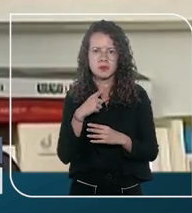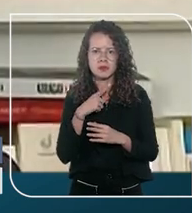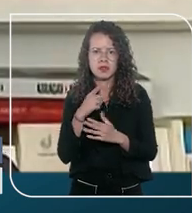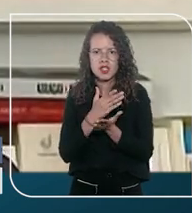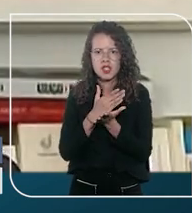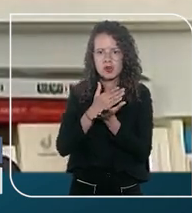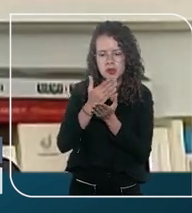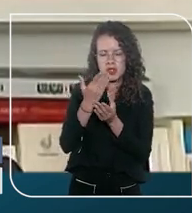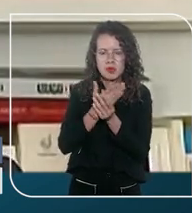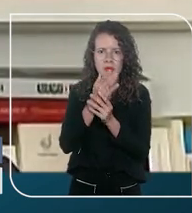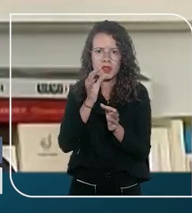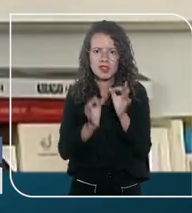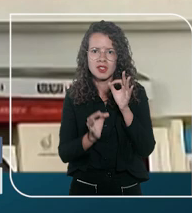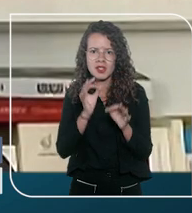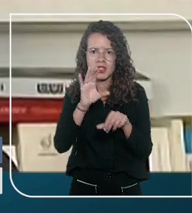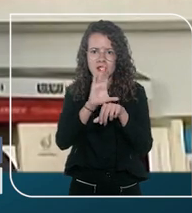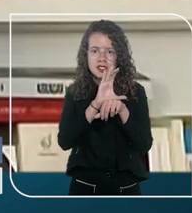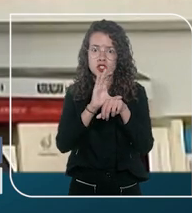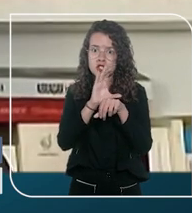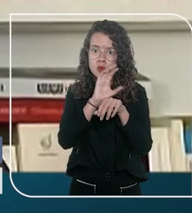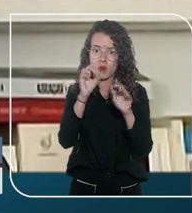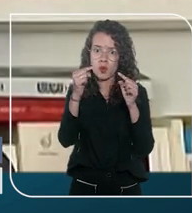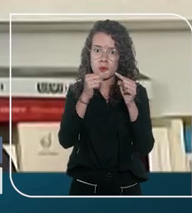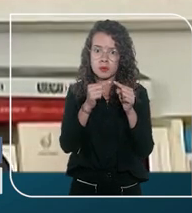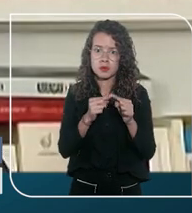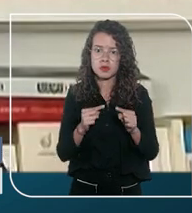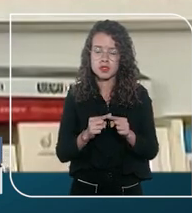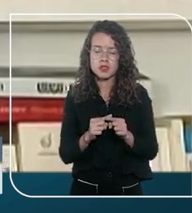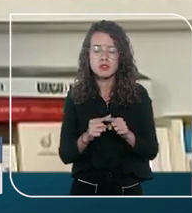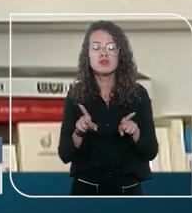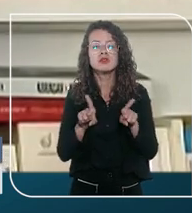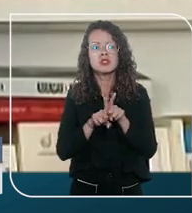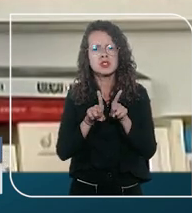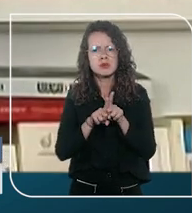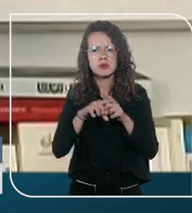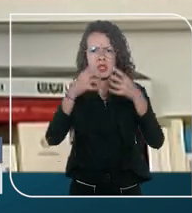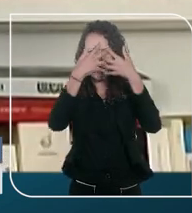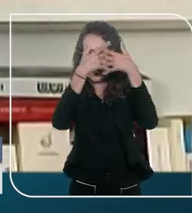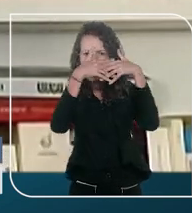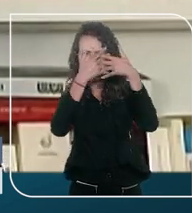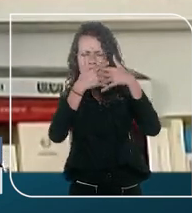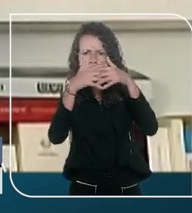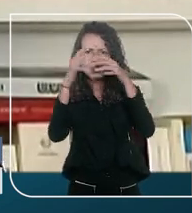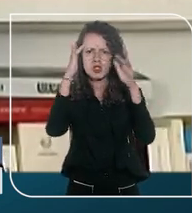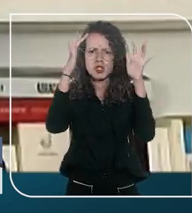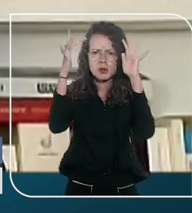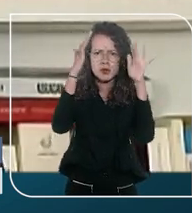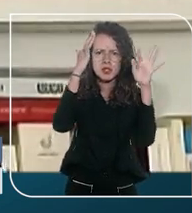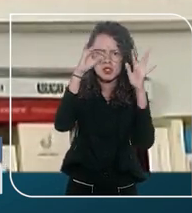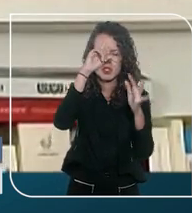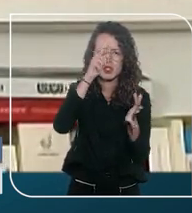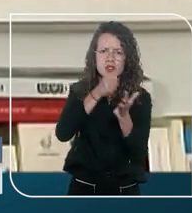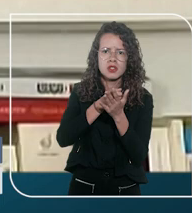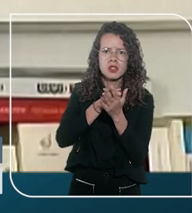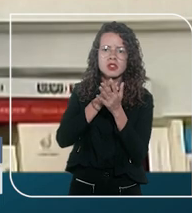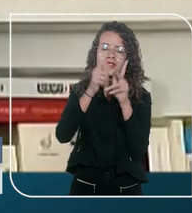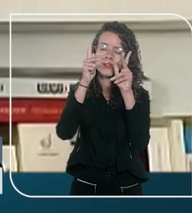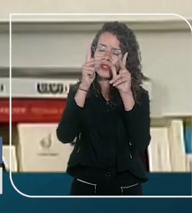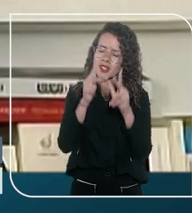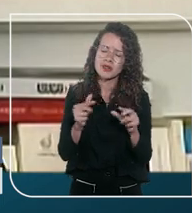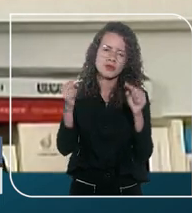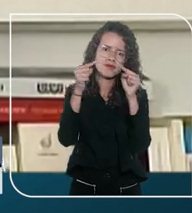essa natureza jurídica constitucional. E esse mesmo raciocínio, também eu acho que vale a pena a gente destacar, ele vale